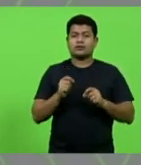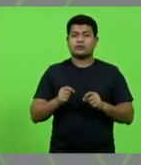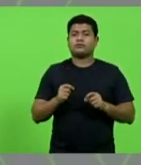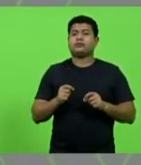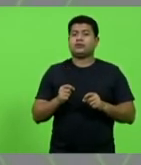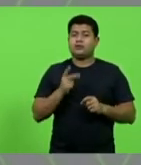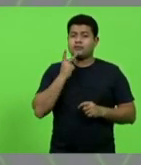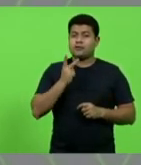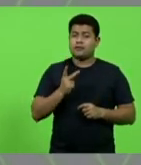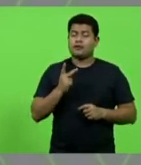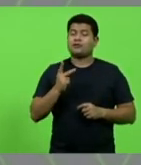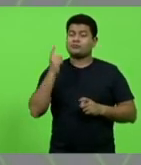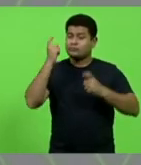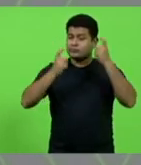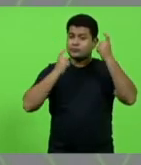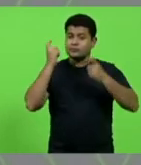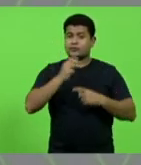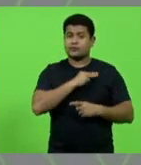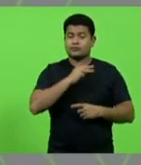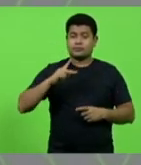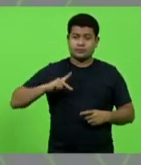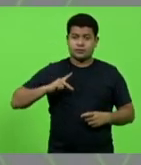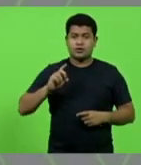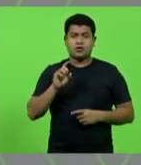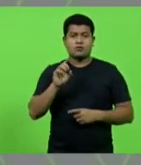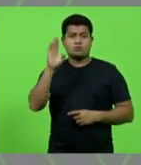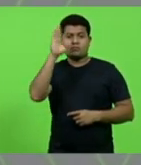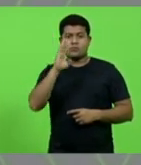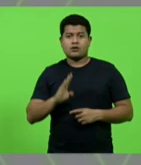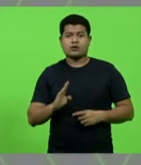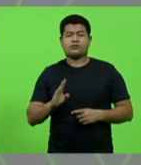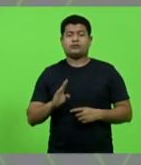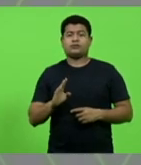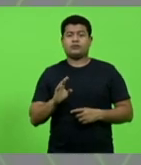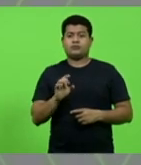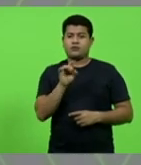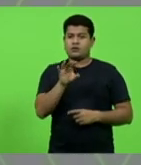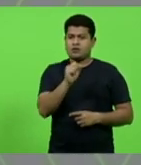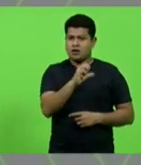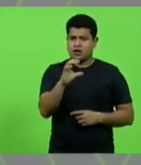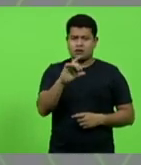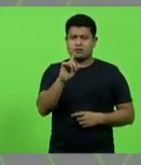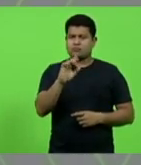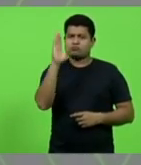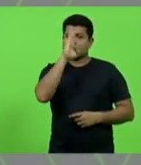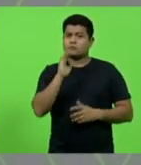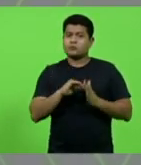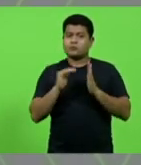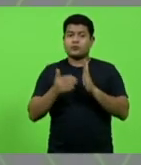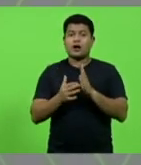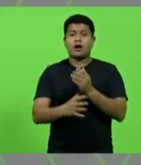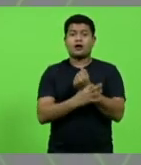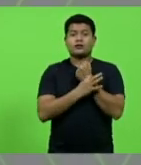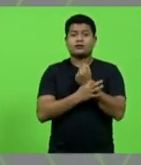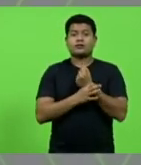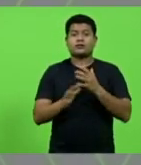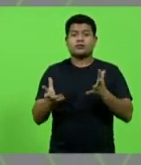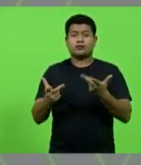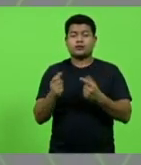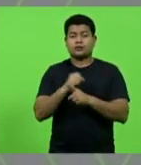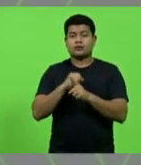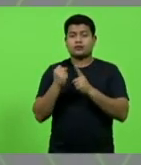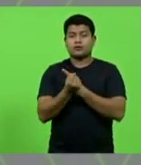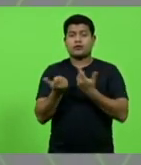Ministério Público brasileiro, não só catarinense, com a garantia do direito à educação, com qualidade social, à socialização, à